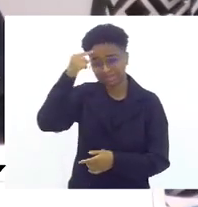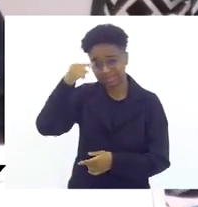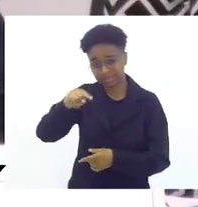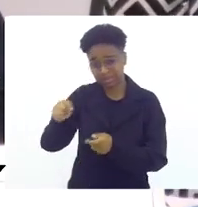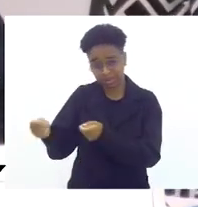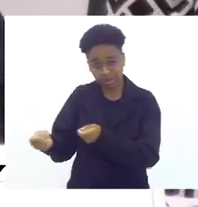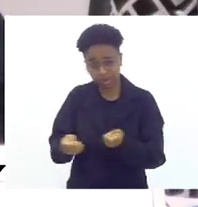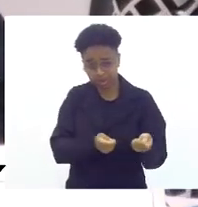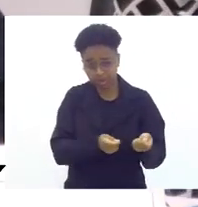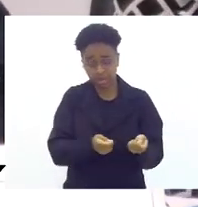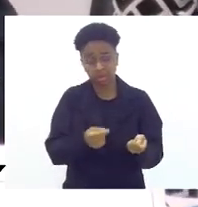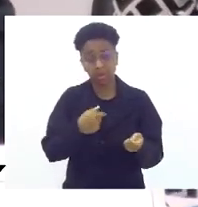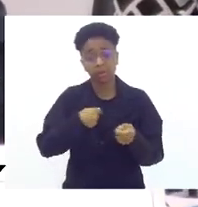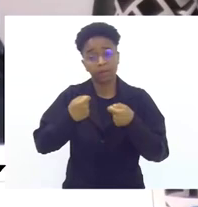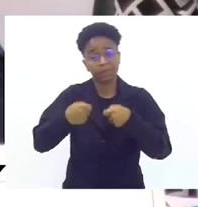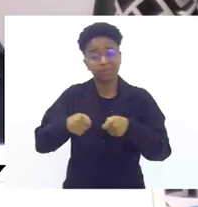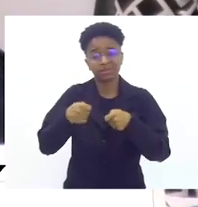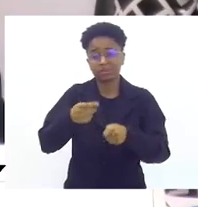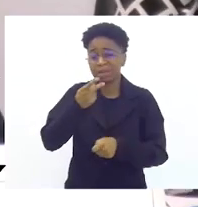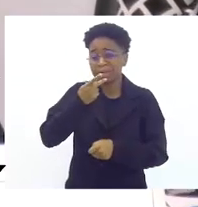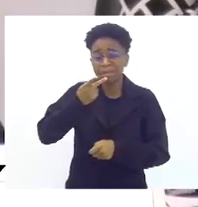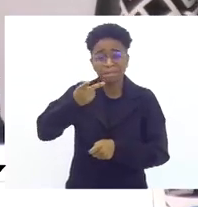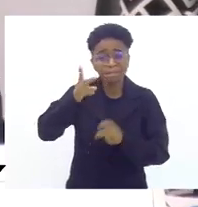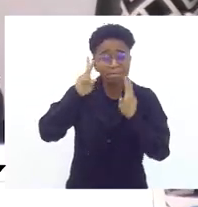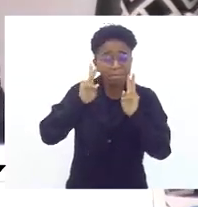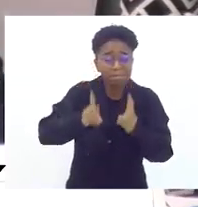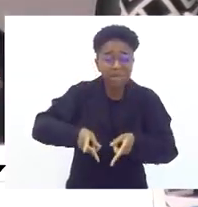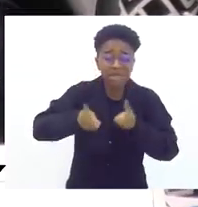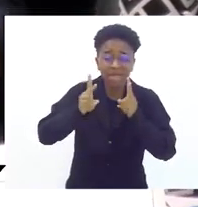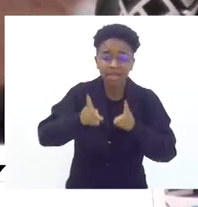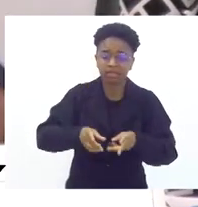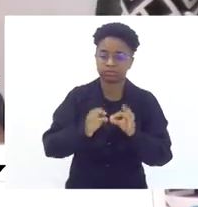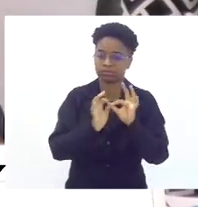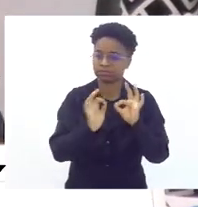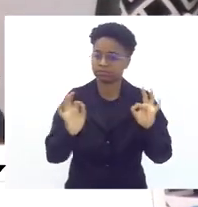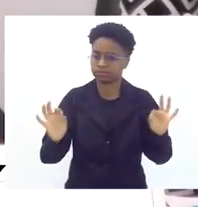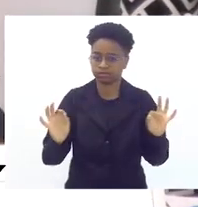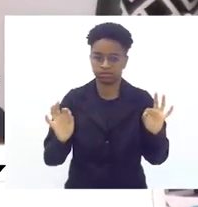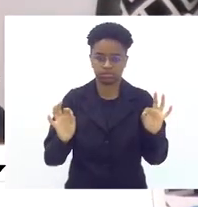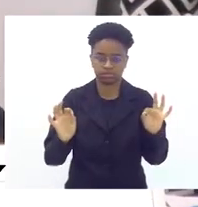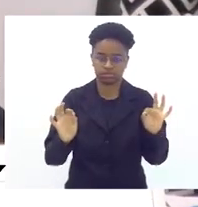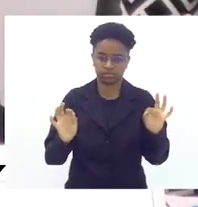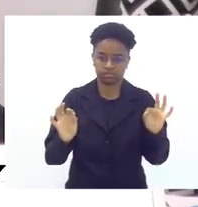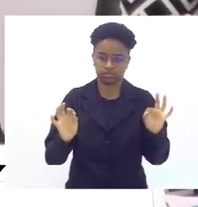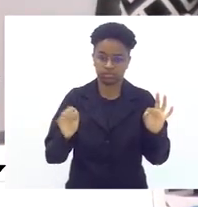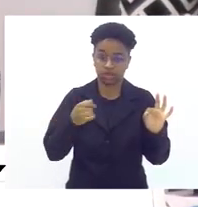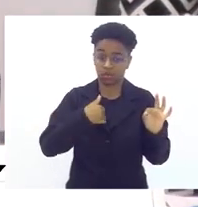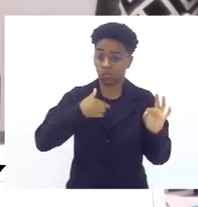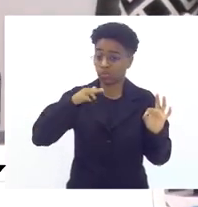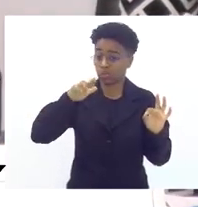eu tenho que falar a mesma frase nunca fui